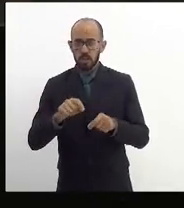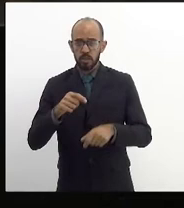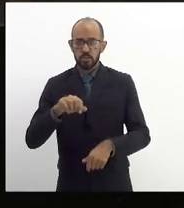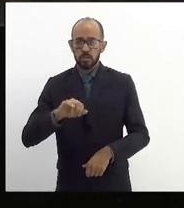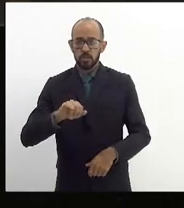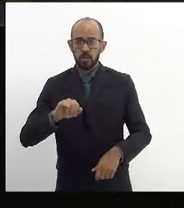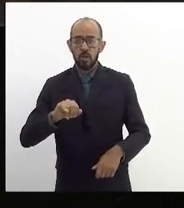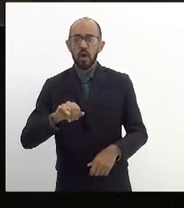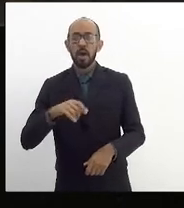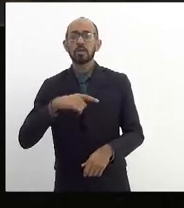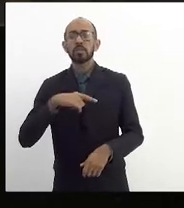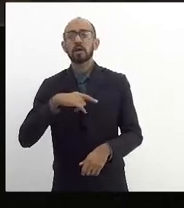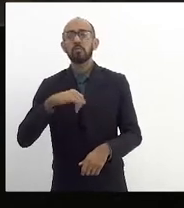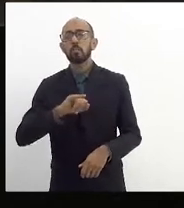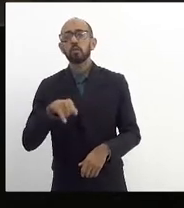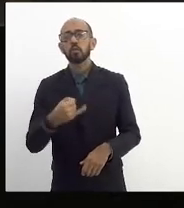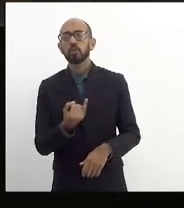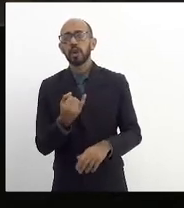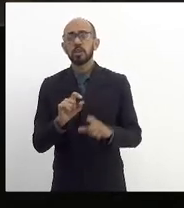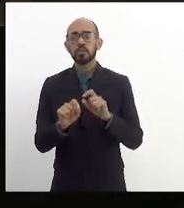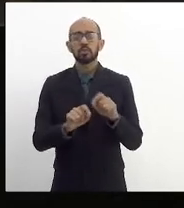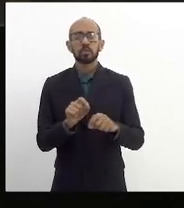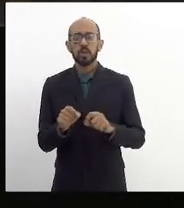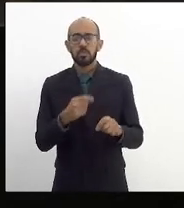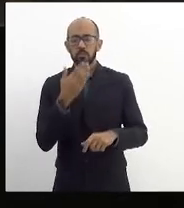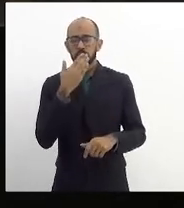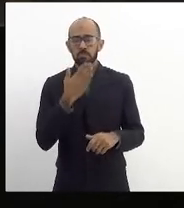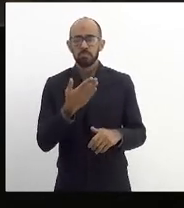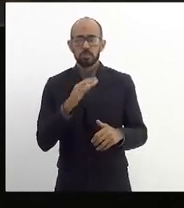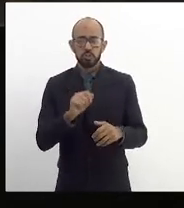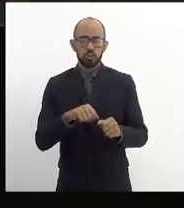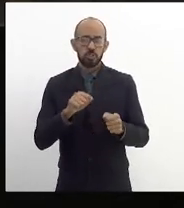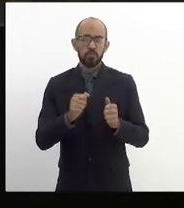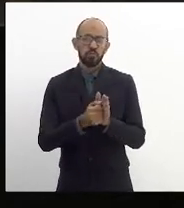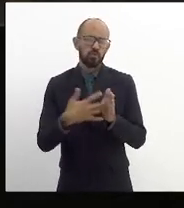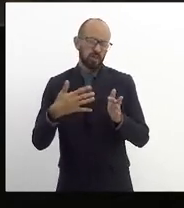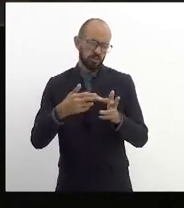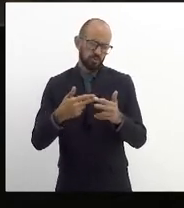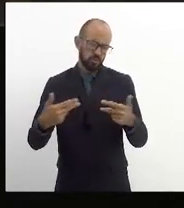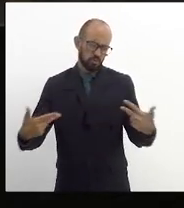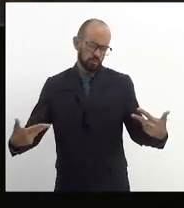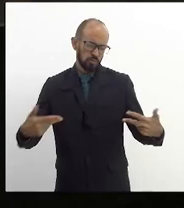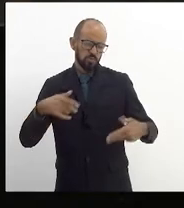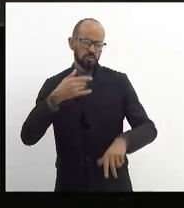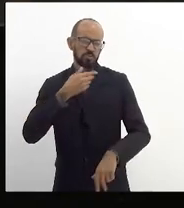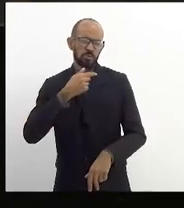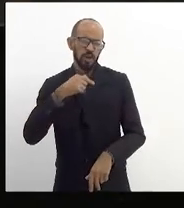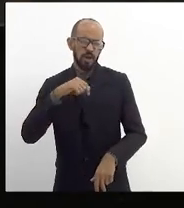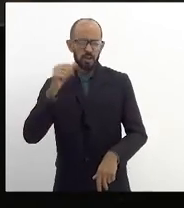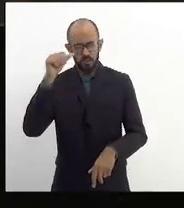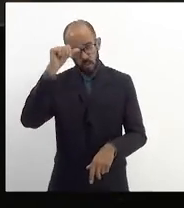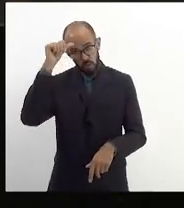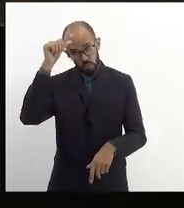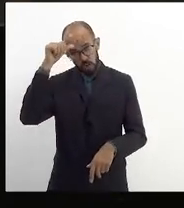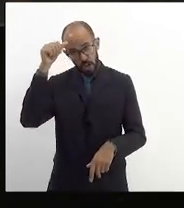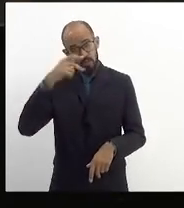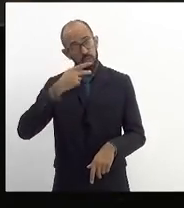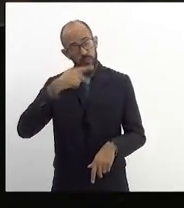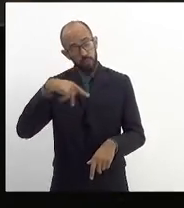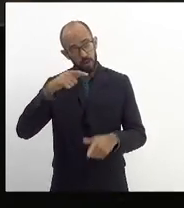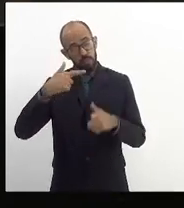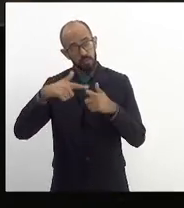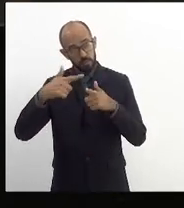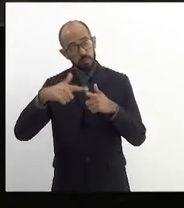não só né de fazer vários requerimentos ao governo do estado falando desse problema é